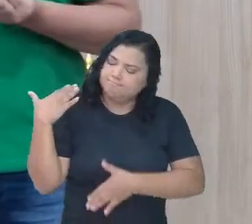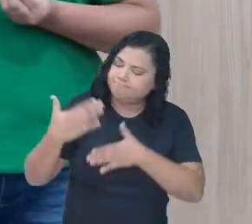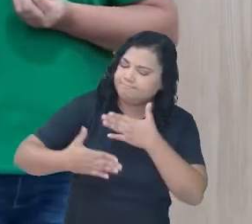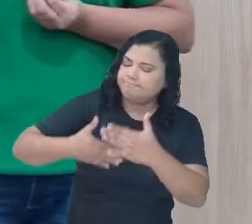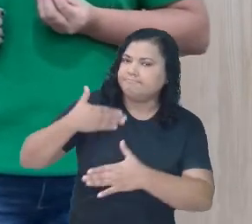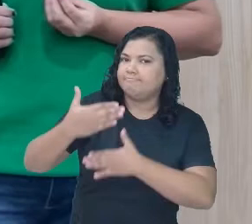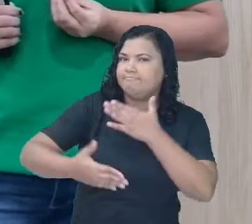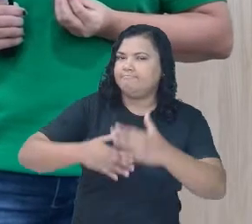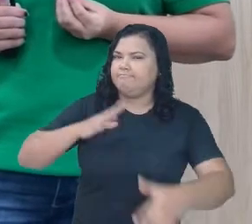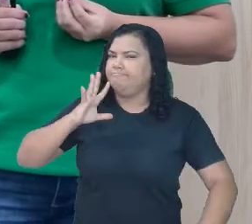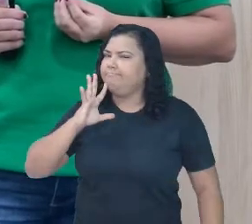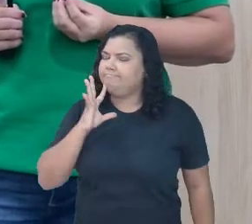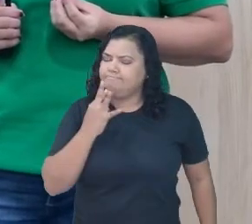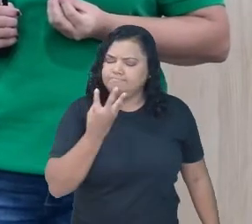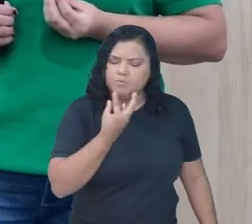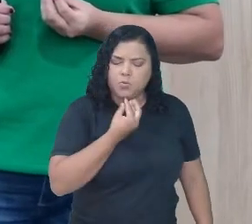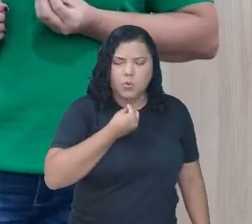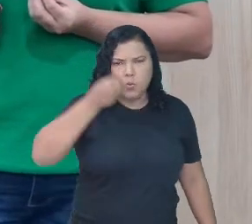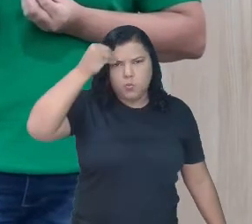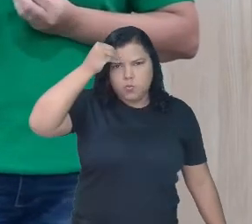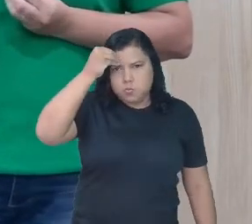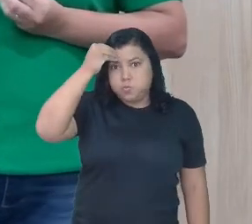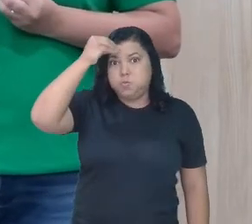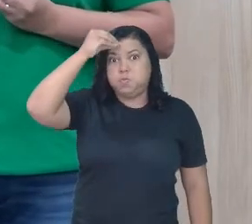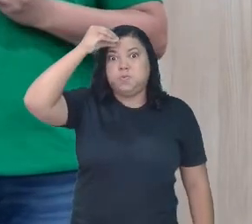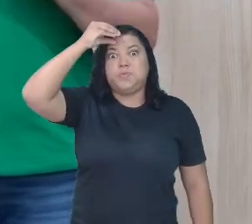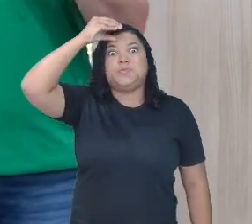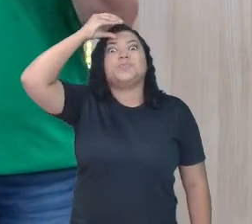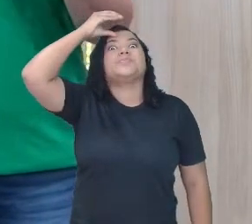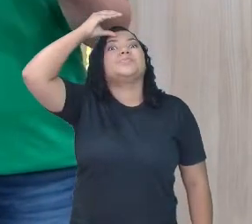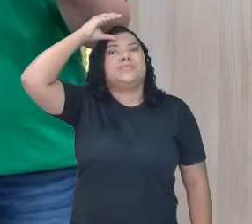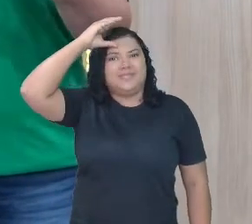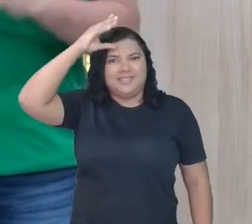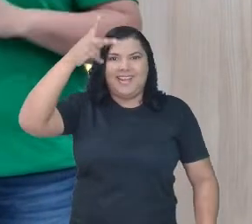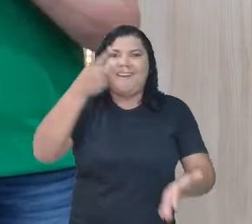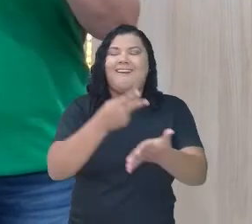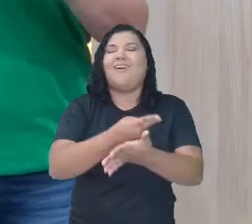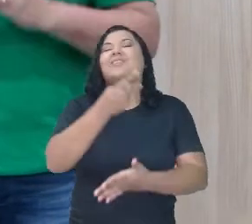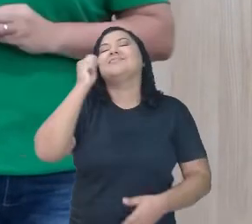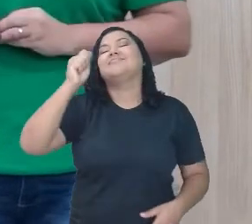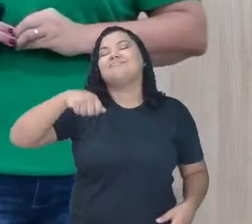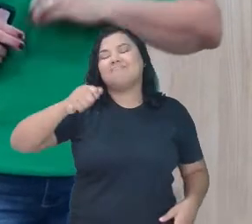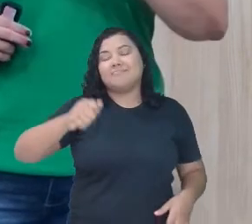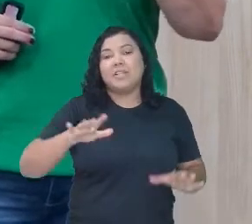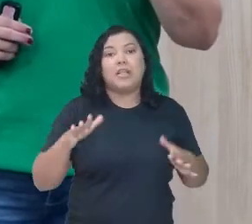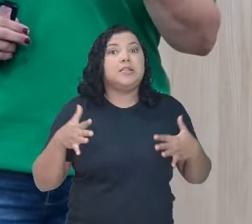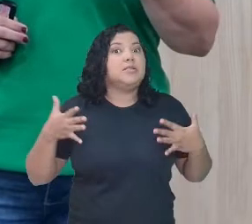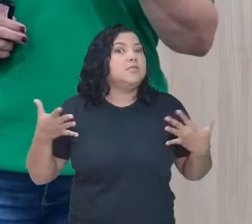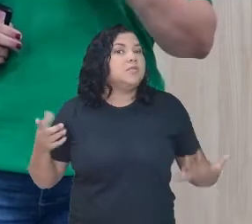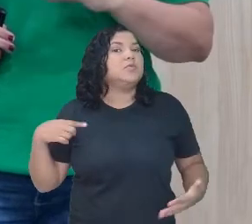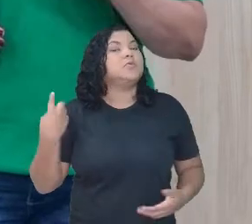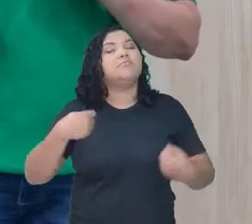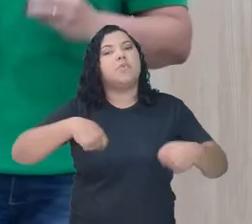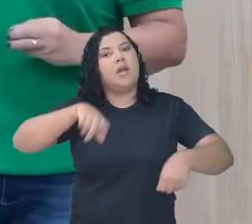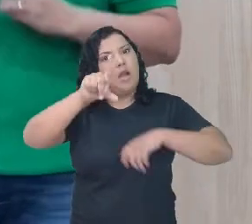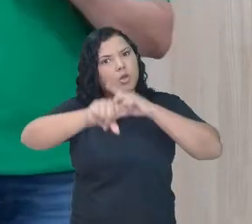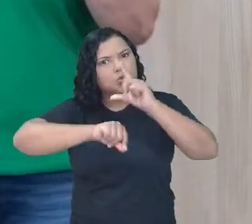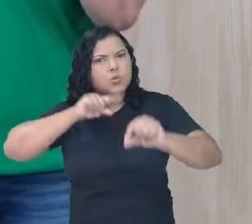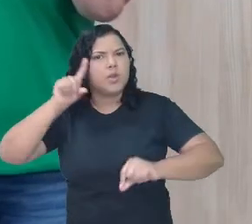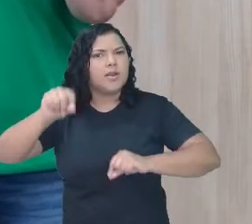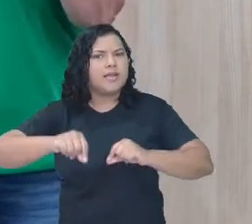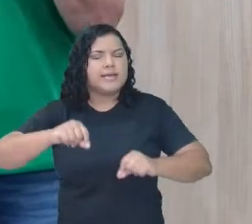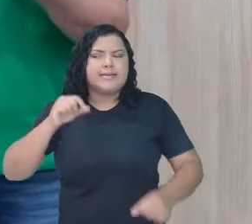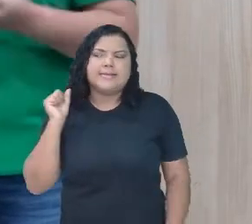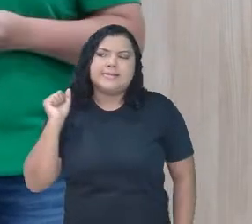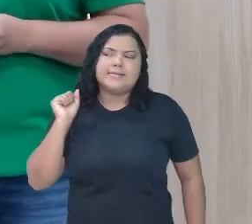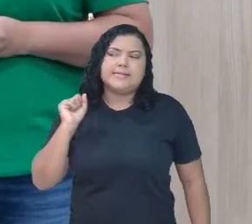crescimento intelectual, ele acontece? Então, nós temos que escolher, fazer uma escolha, ouvir algo que